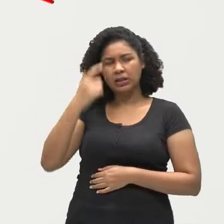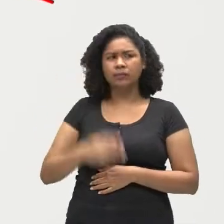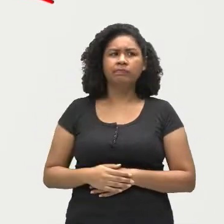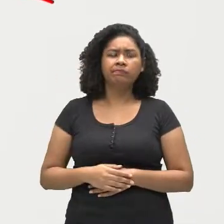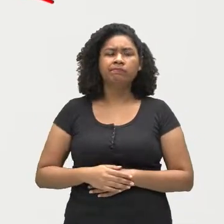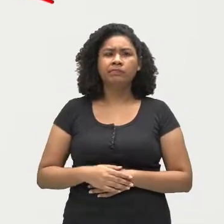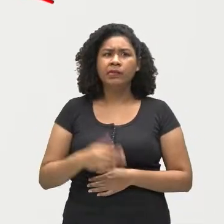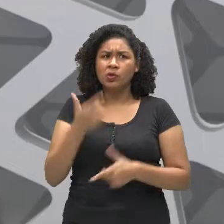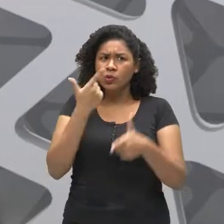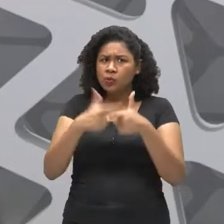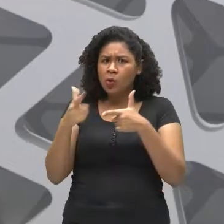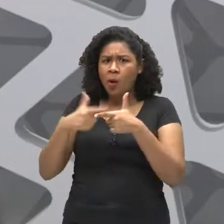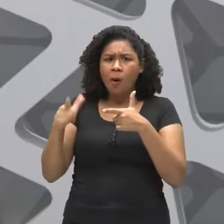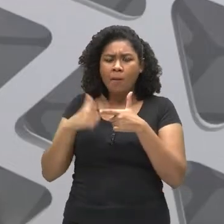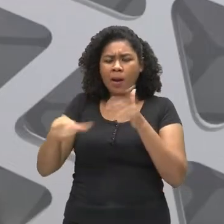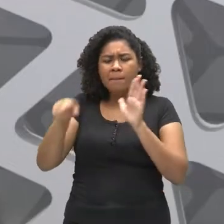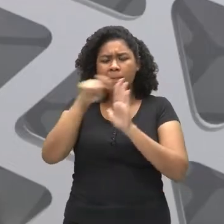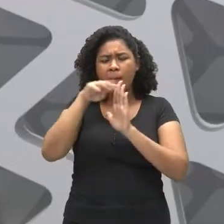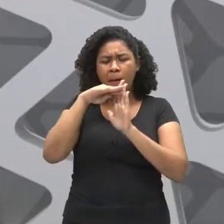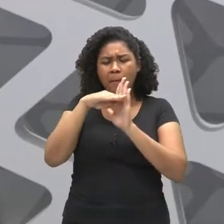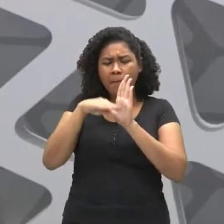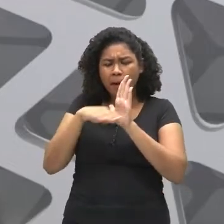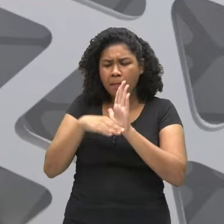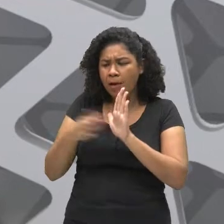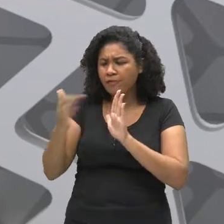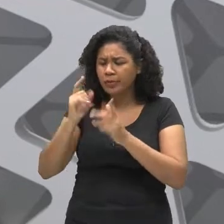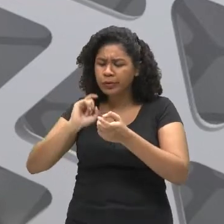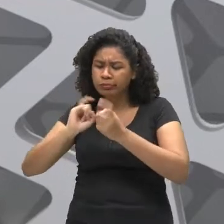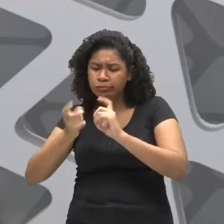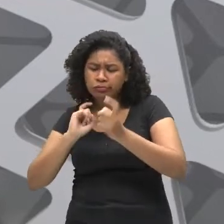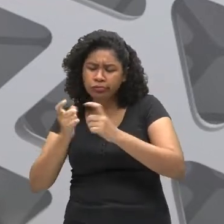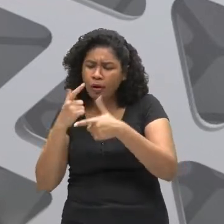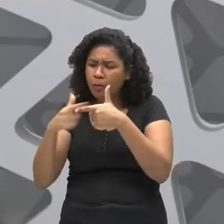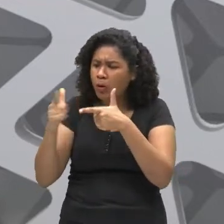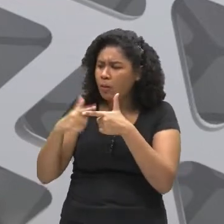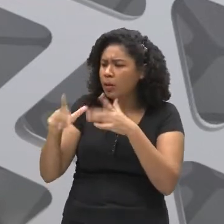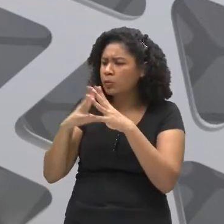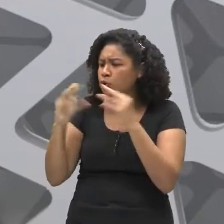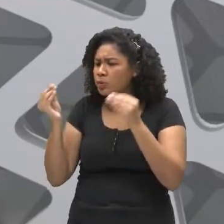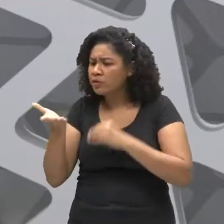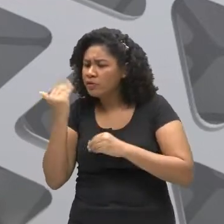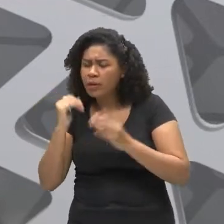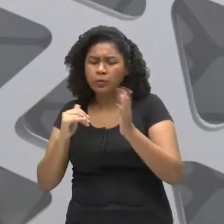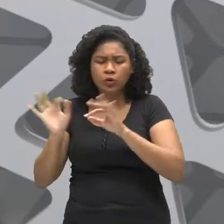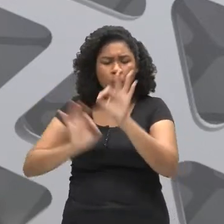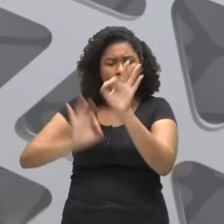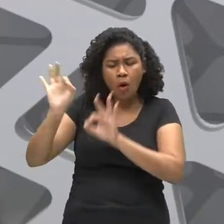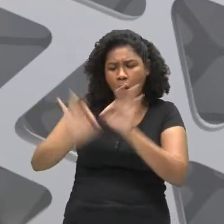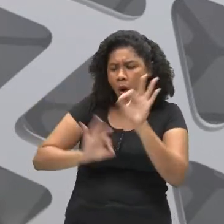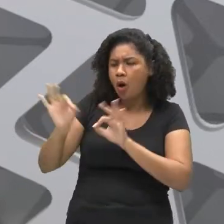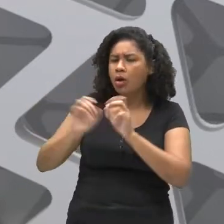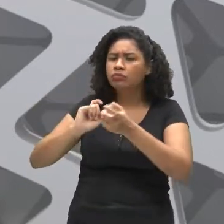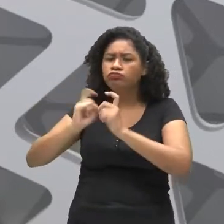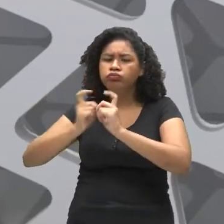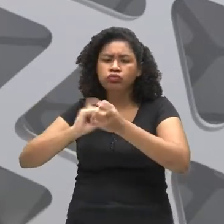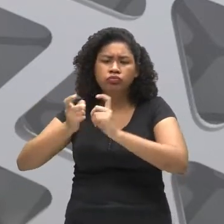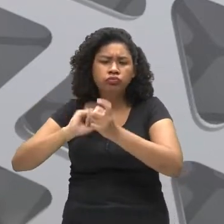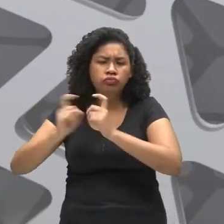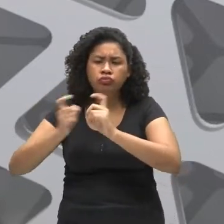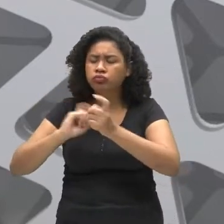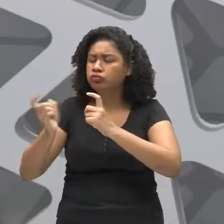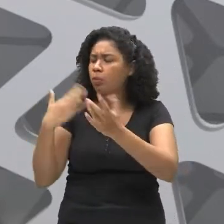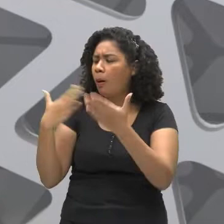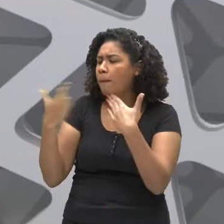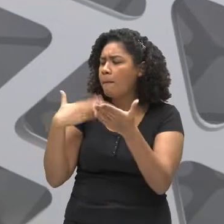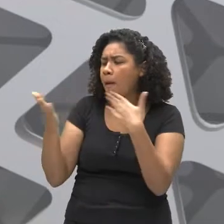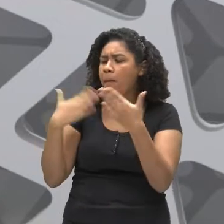nossos problemas. Onde nós erramos? Foi aqui? Onde nós erramos? Aqui? Vamos nos organizar para conseguirmos fazer